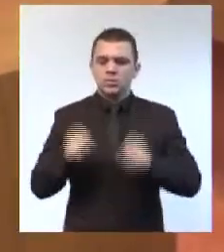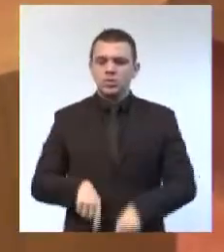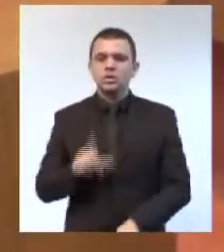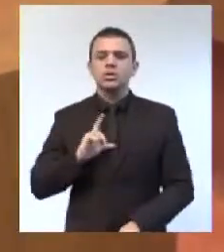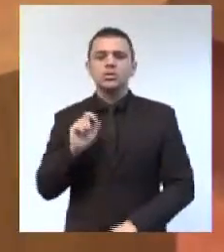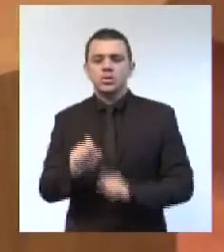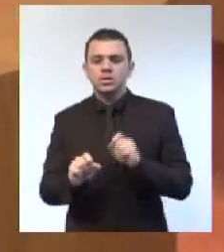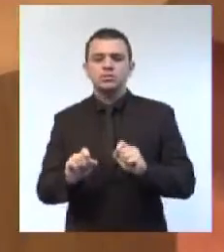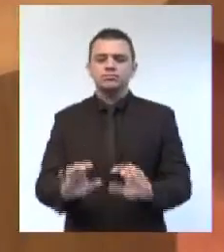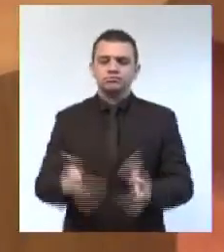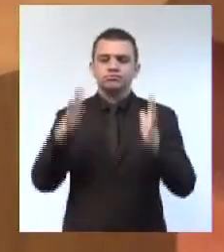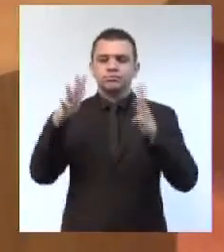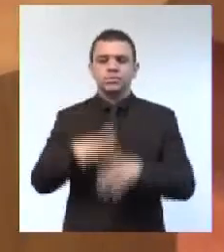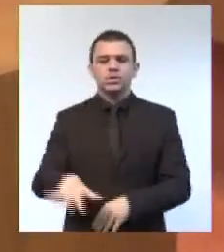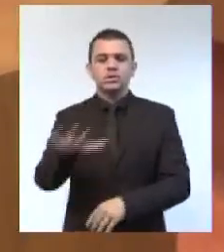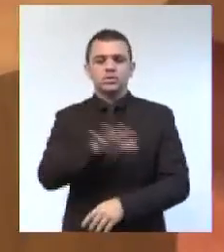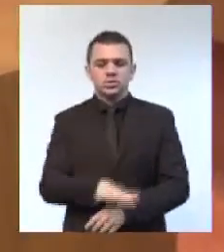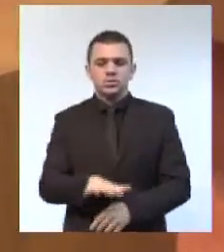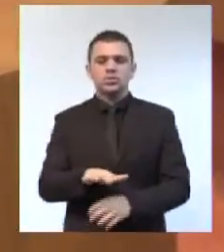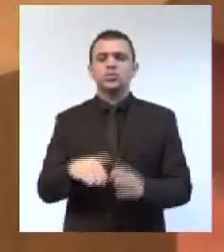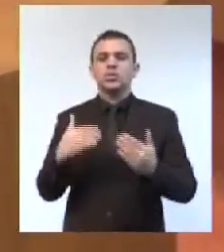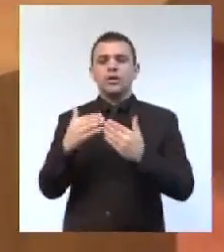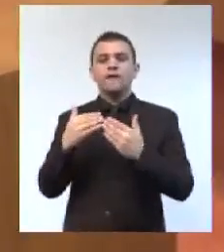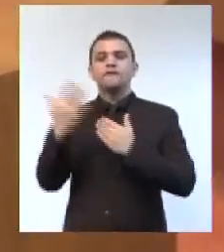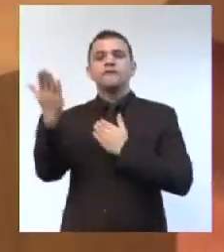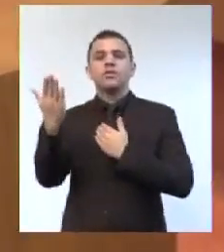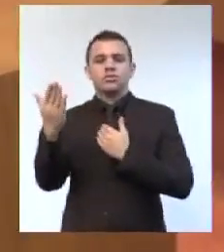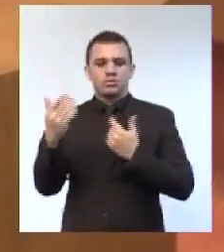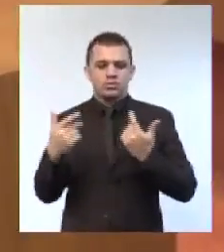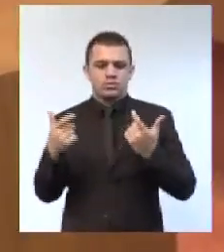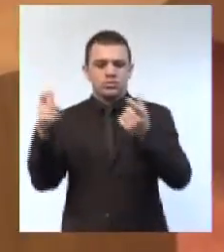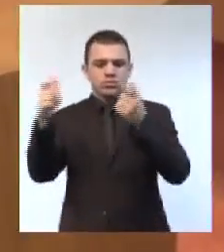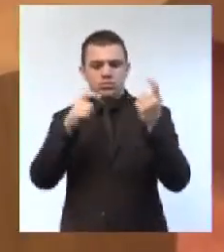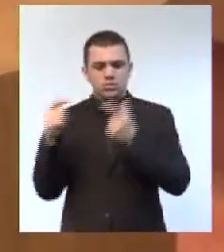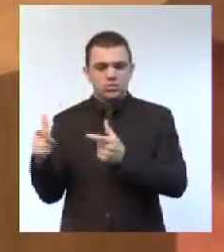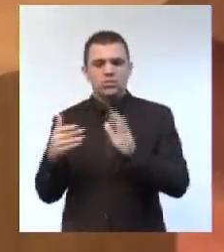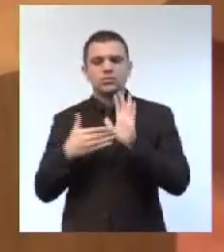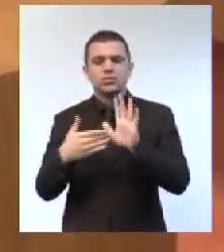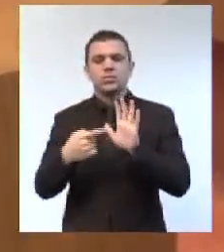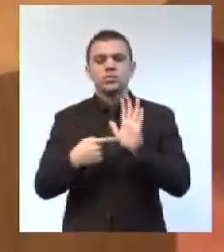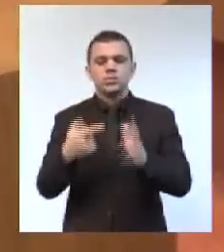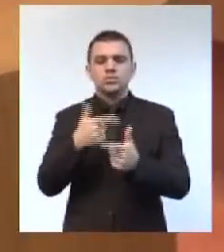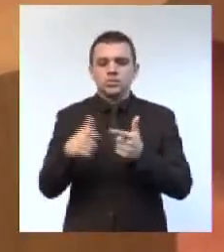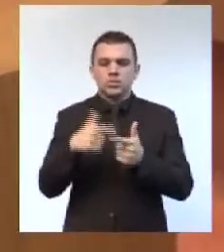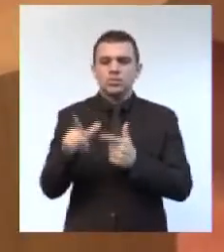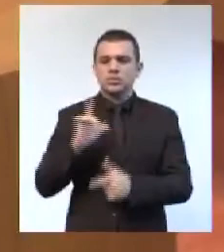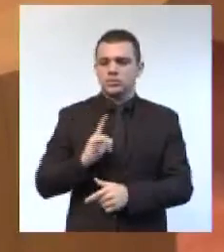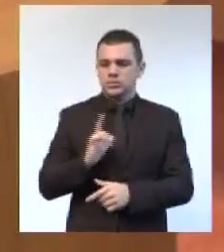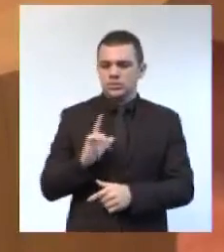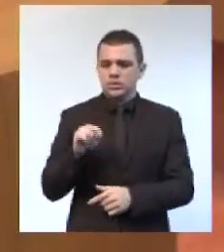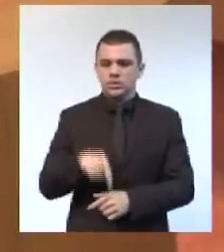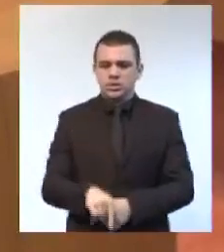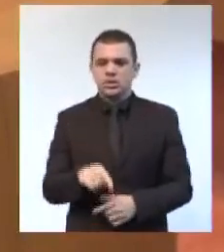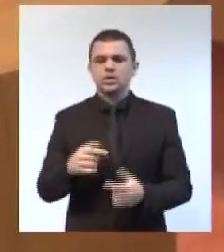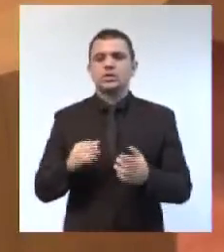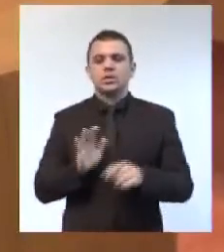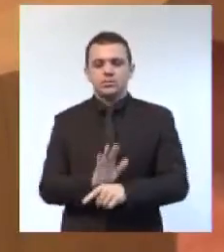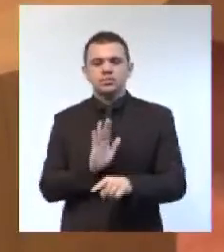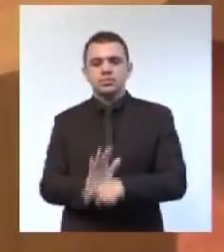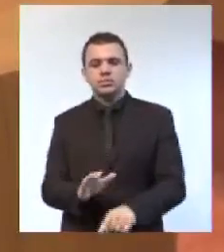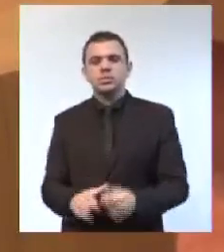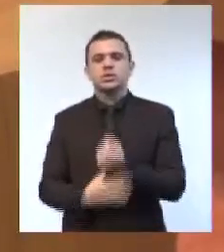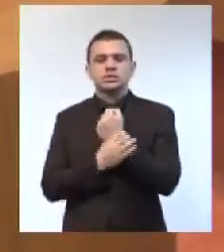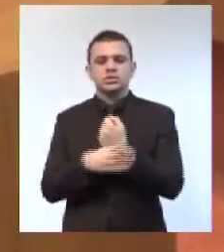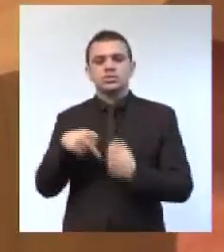ser aplaudidas fora desse muro em relação a situações concretas que venham melhorar a segurança pública. Não pedir de